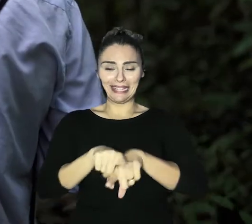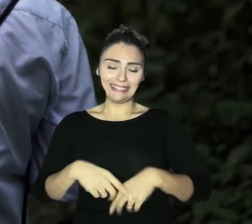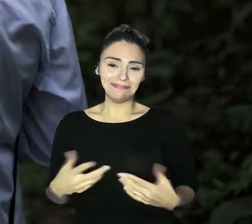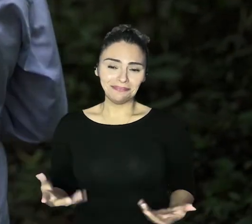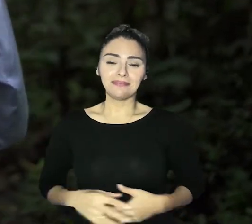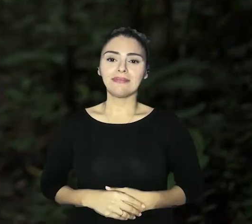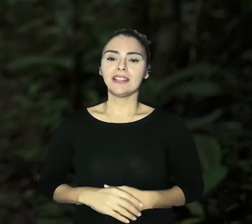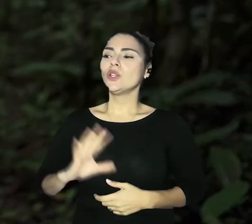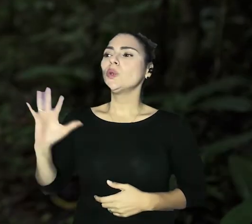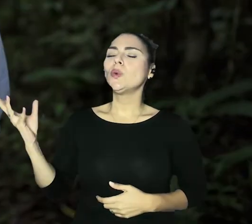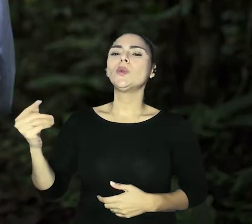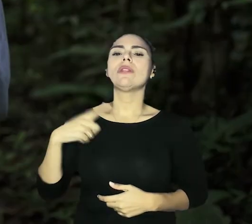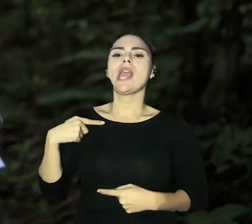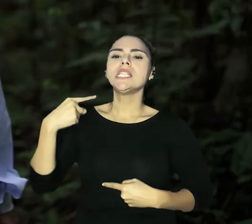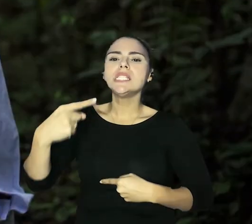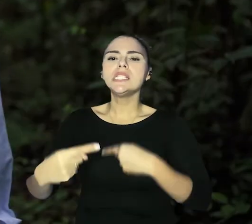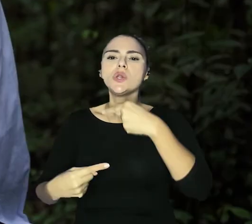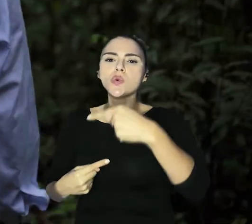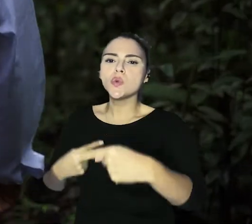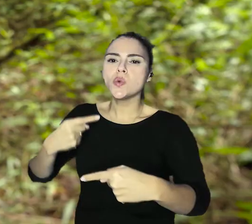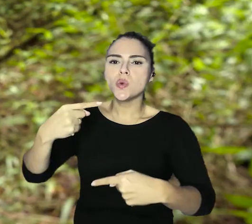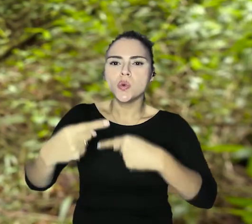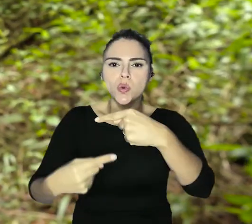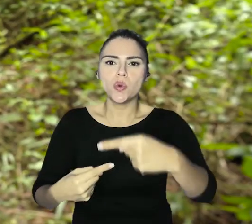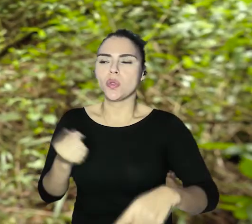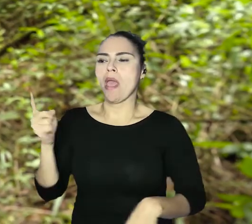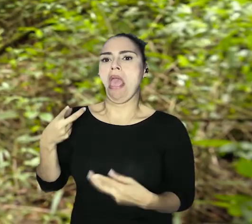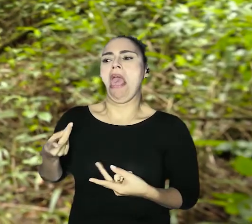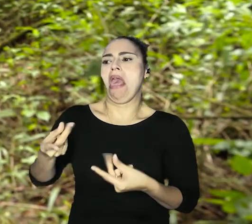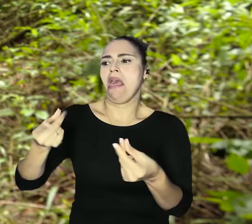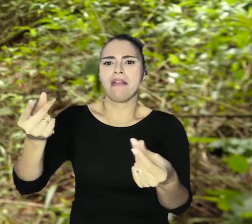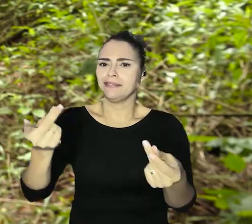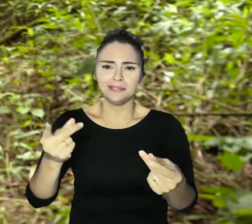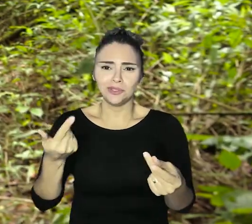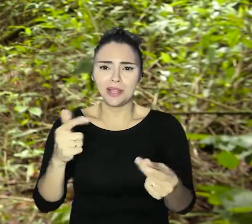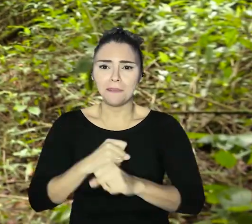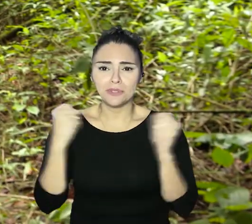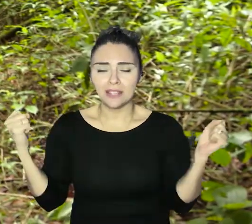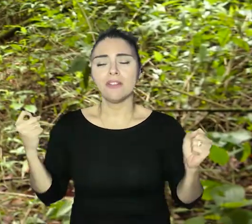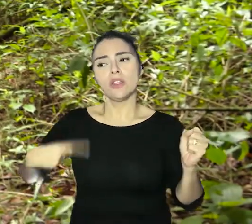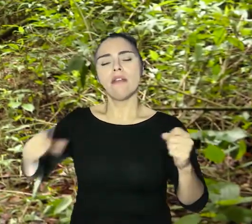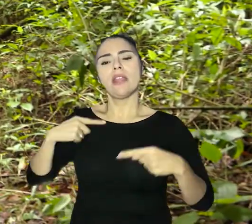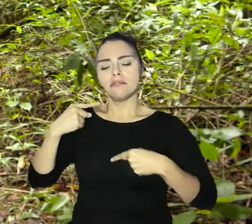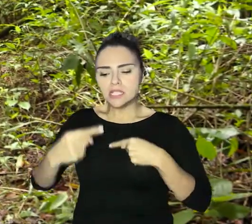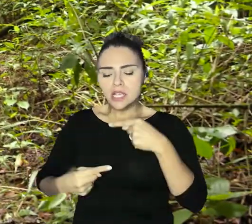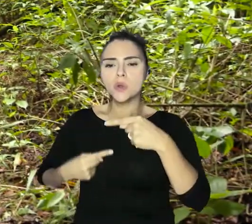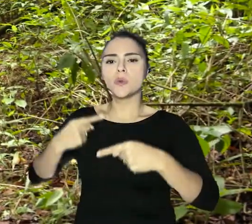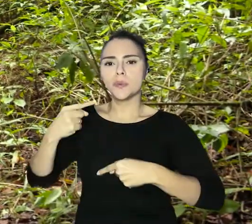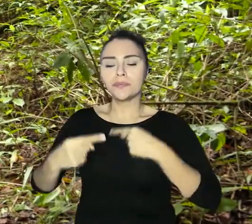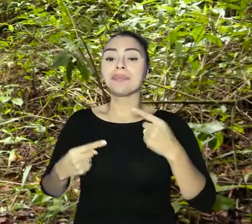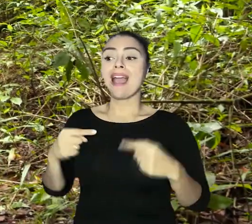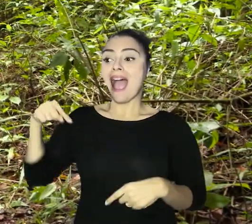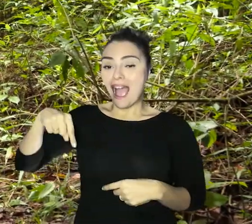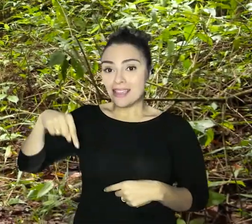Tudo tem um ciclo. Nada e nem tudo é permanente. Tudo tem um ciclo. Essa vegetação,